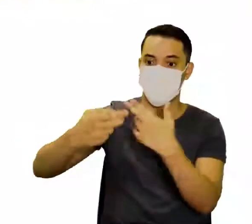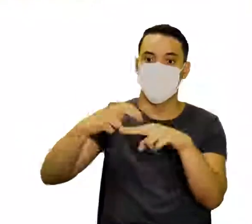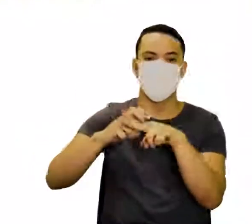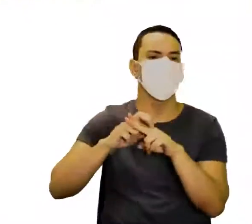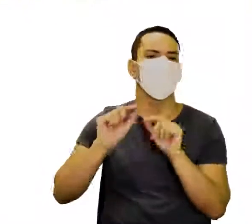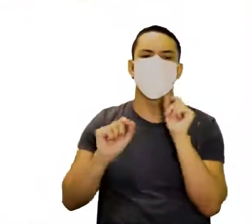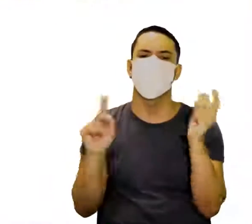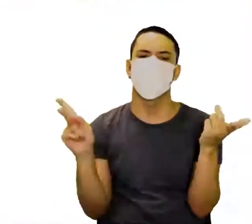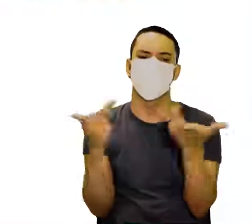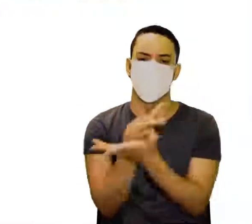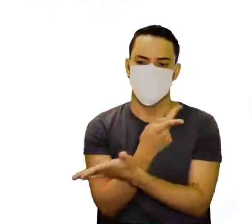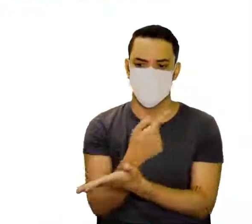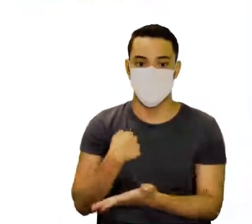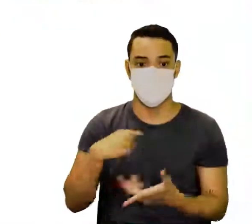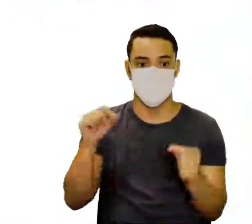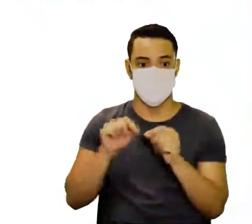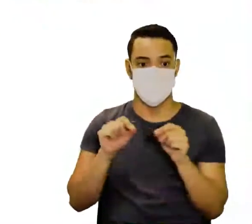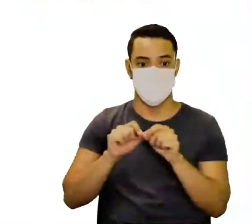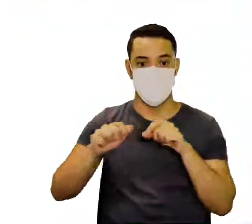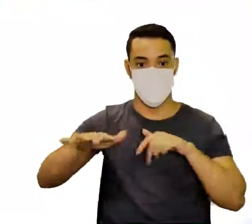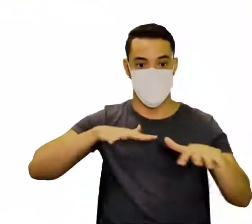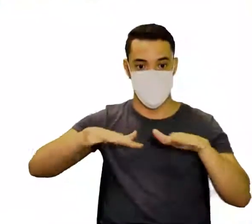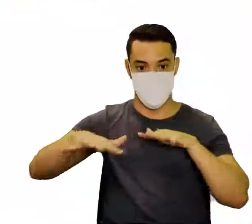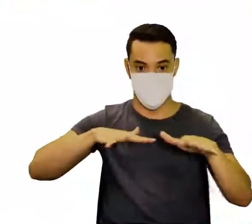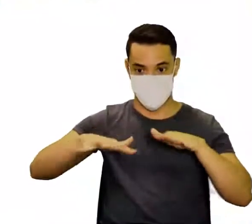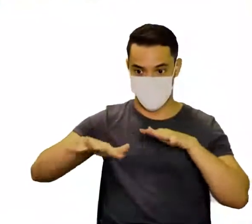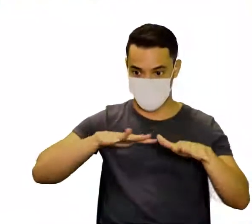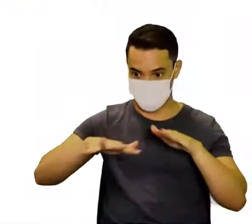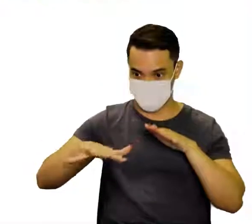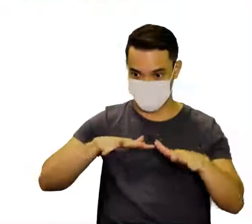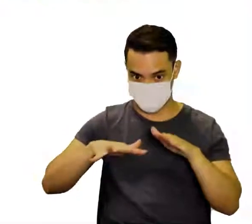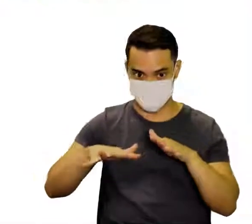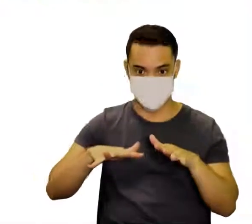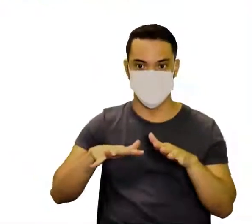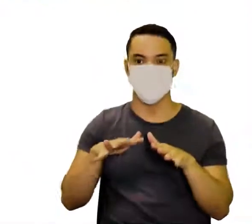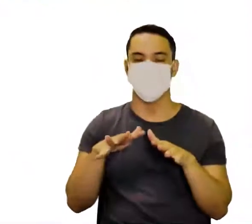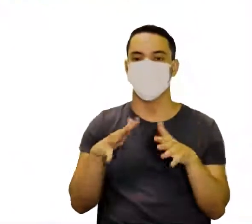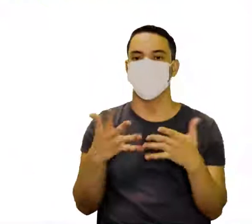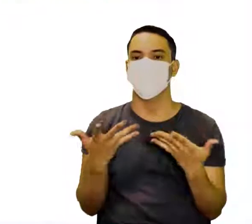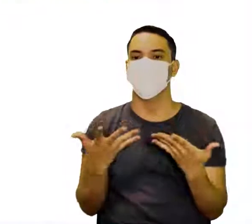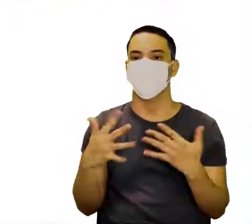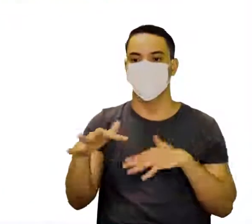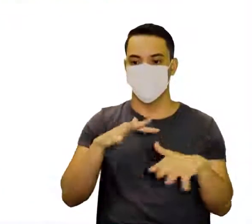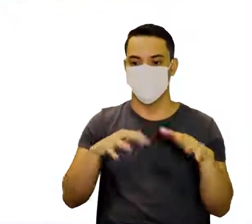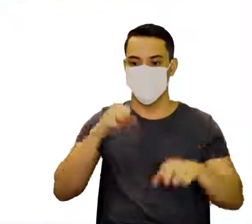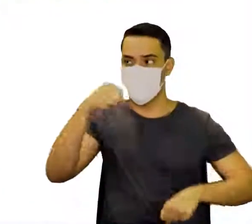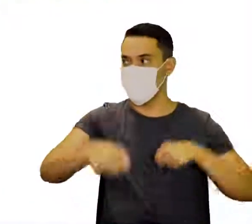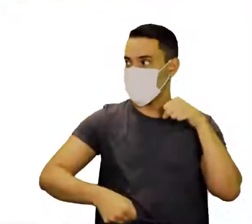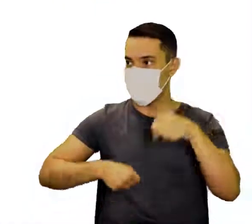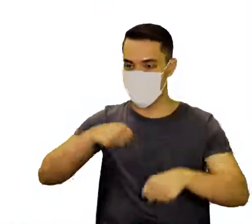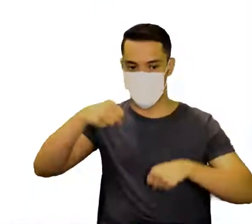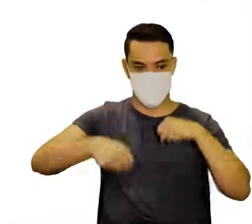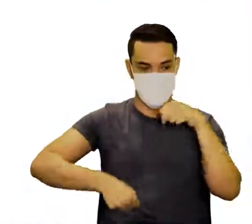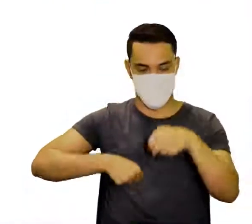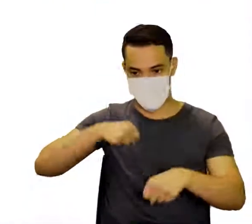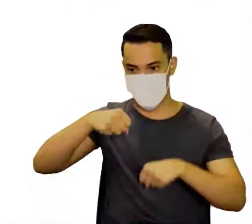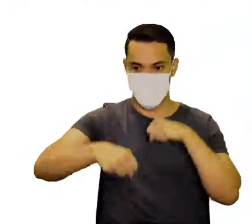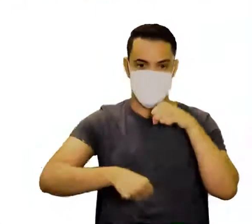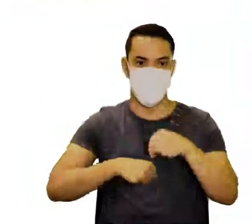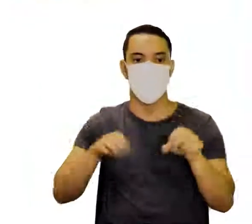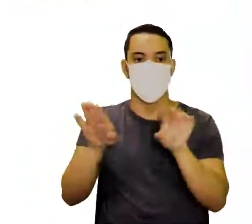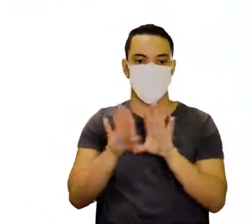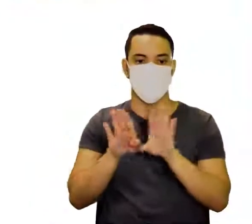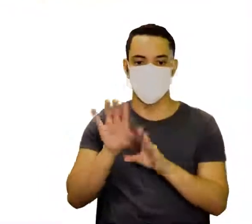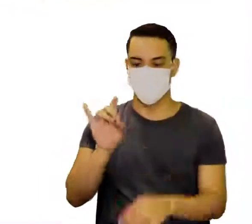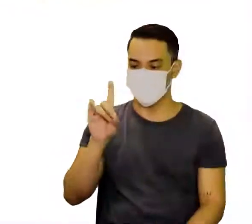está acontecendo? Eu estou movimentando aqui, ou seja, estou movimentando a minha bicicleta, movimentando o meu